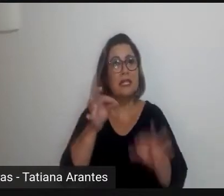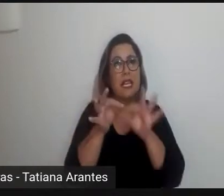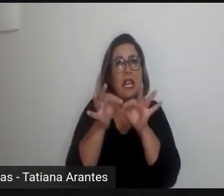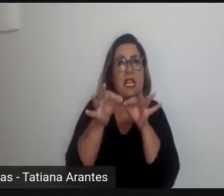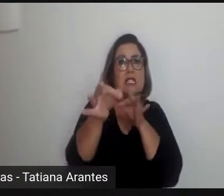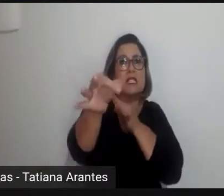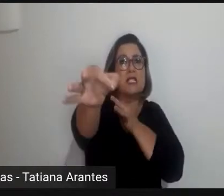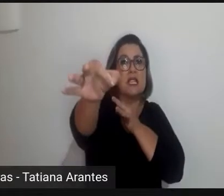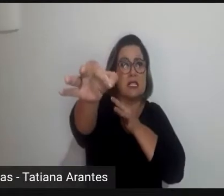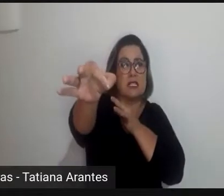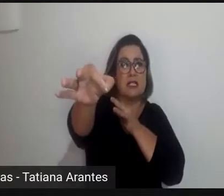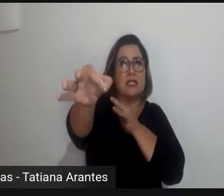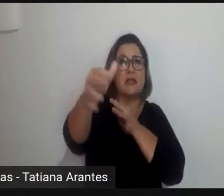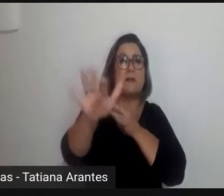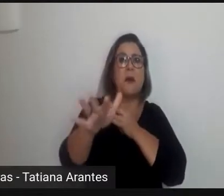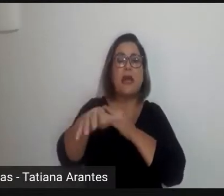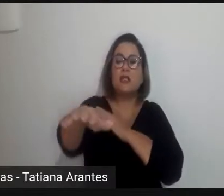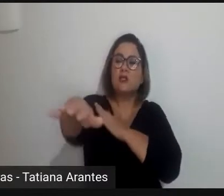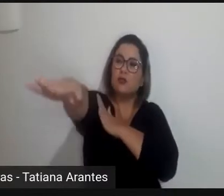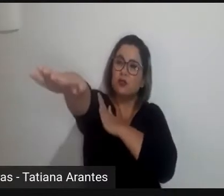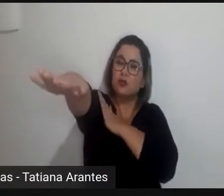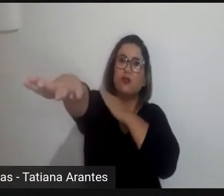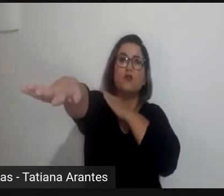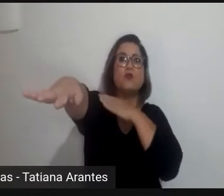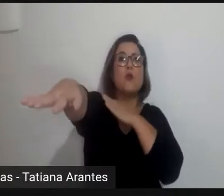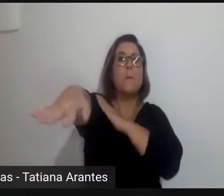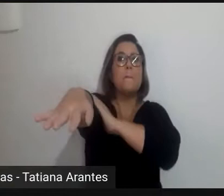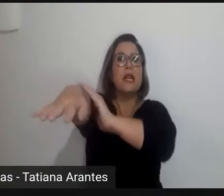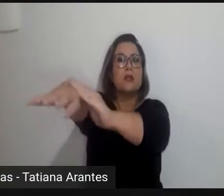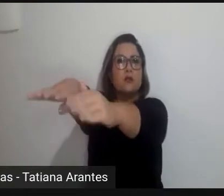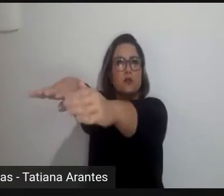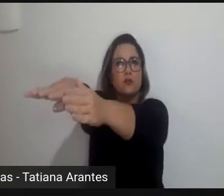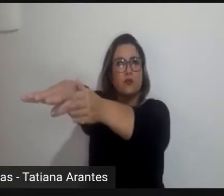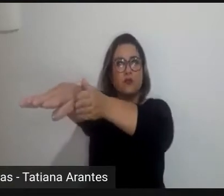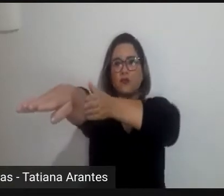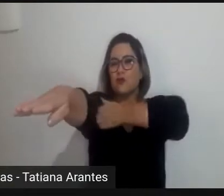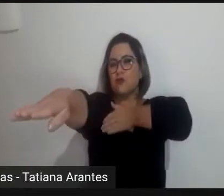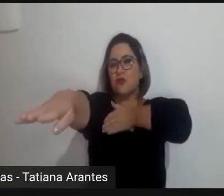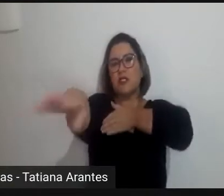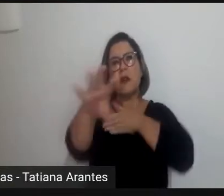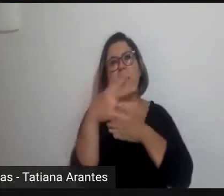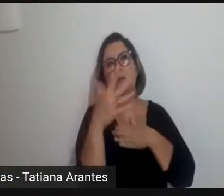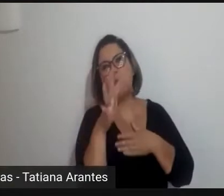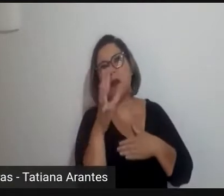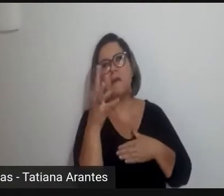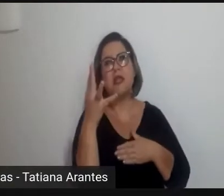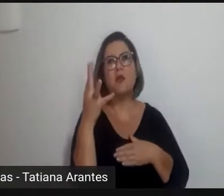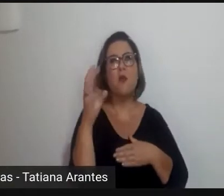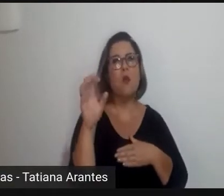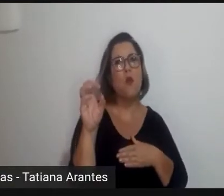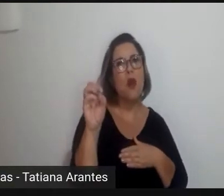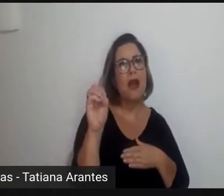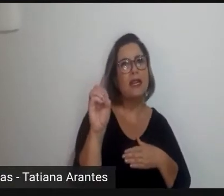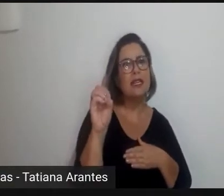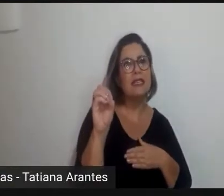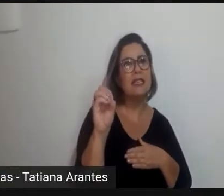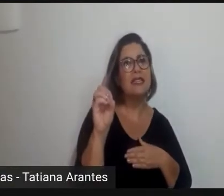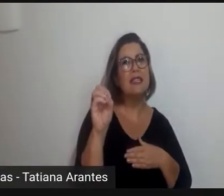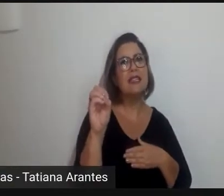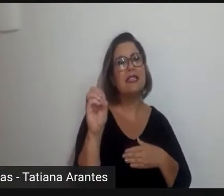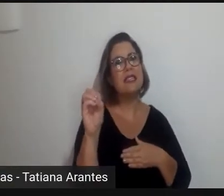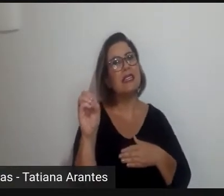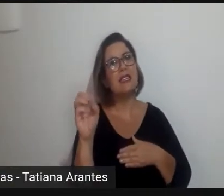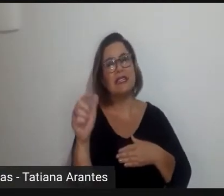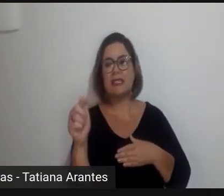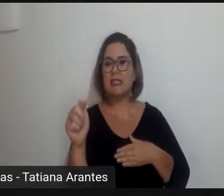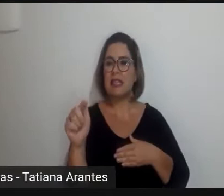fica entre 50 e 70 centímetros. Né? Quando eu não tenho problema